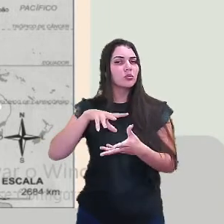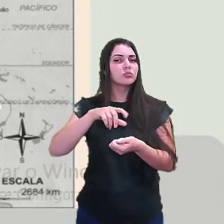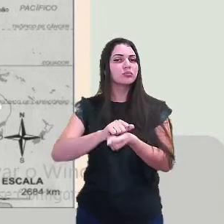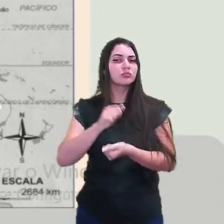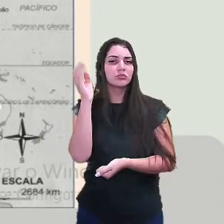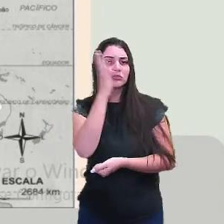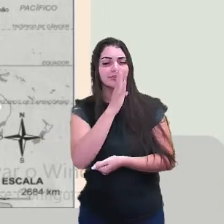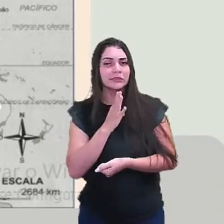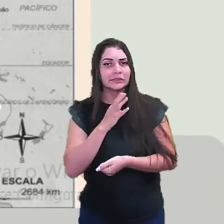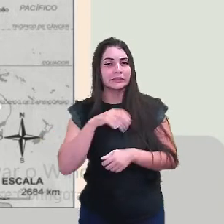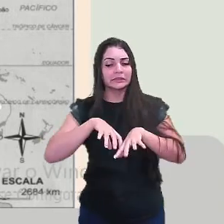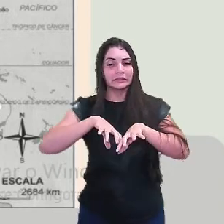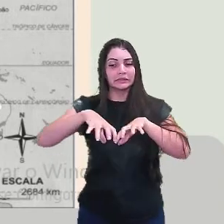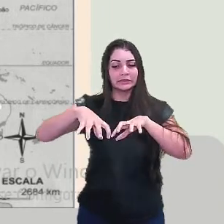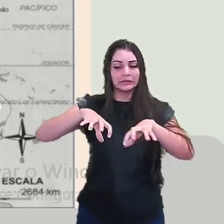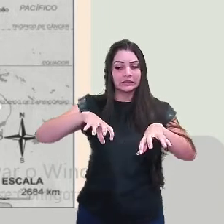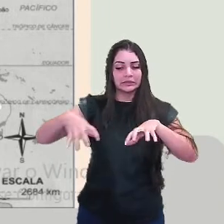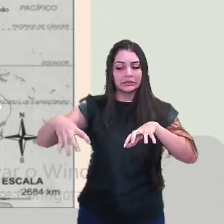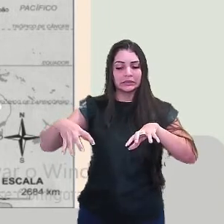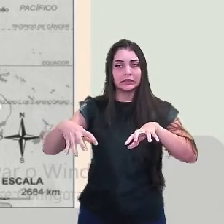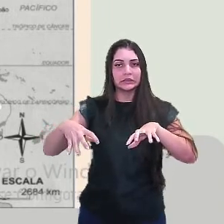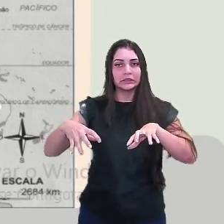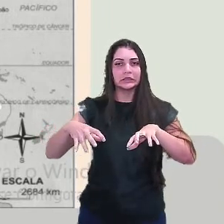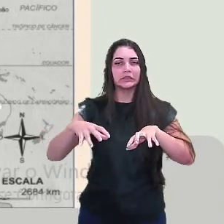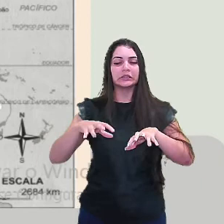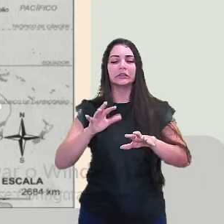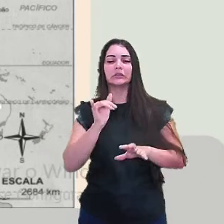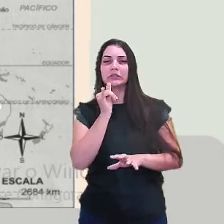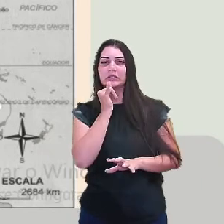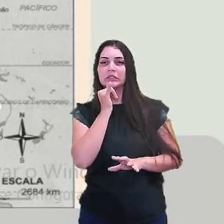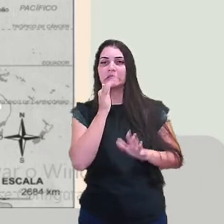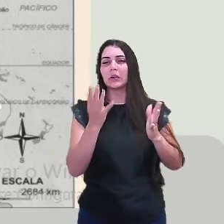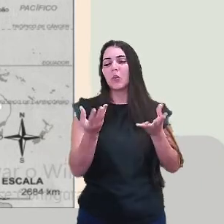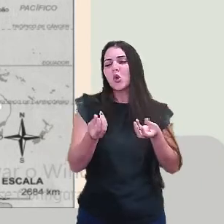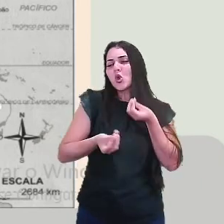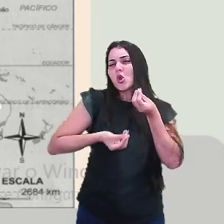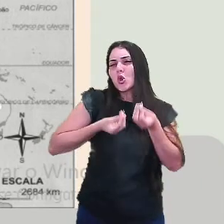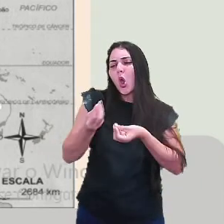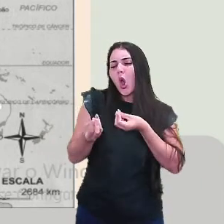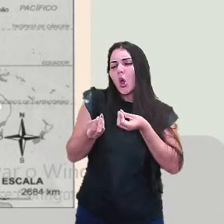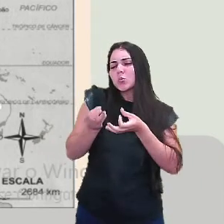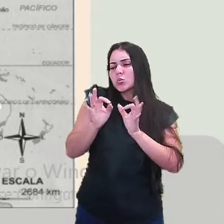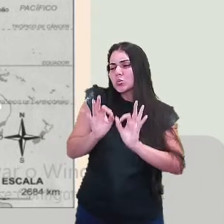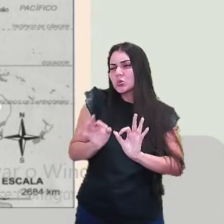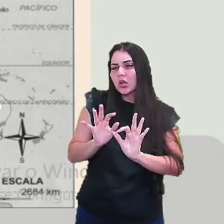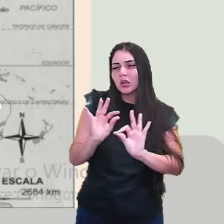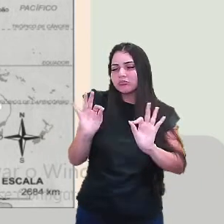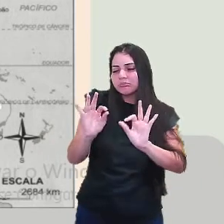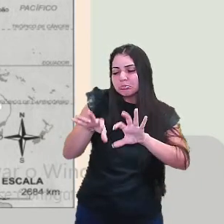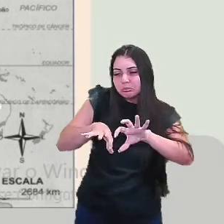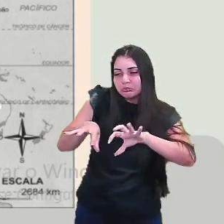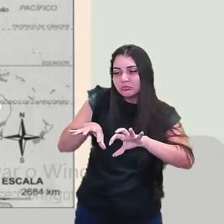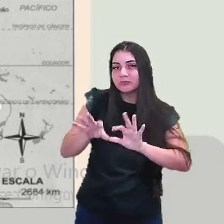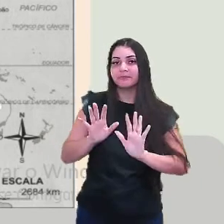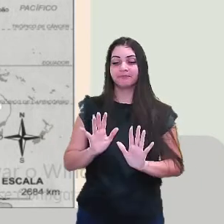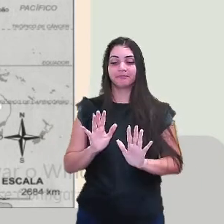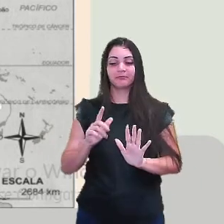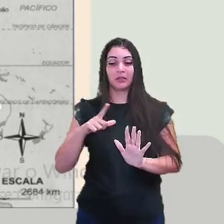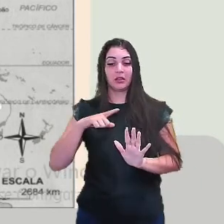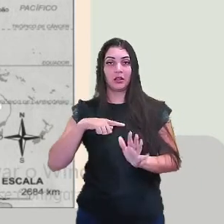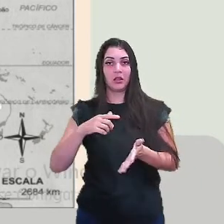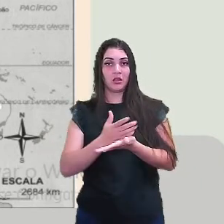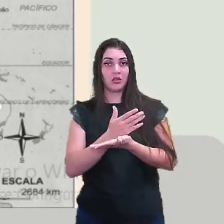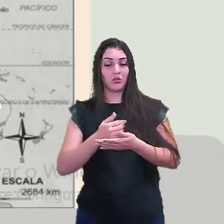está distribuída de maneira bastante irregular, ou seja, não é aquela coisa muito certinha, entendeu?